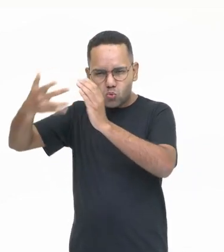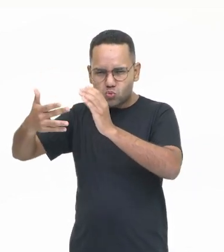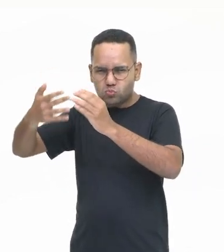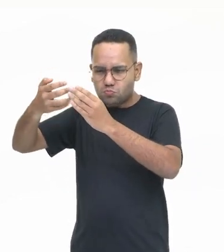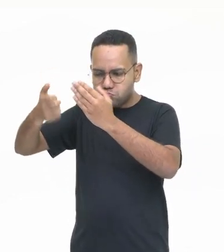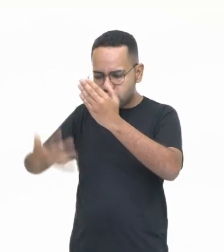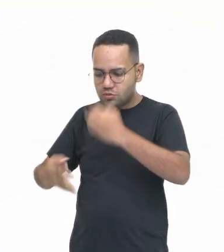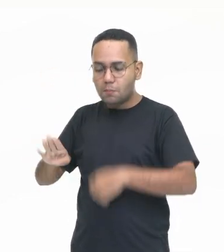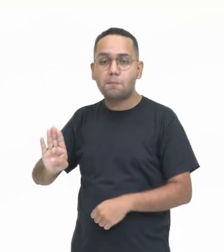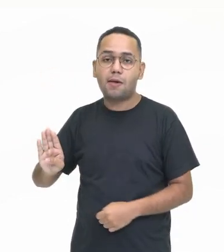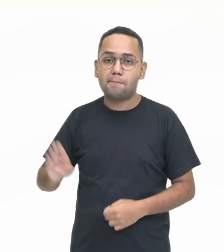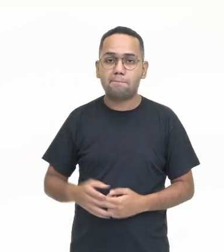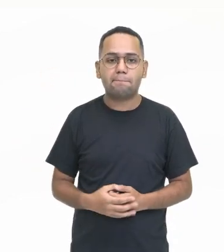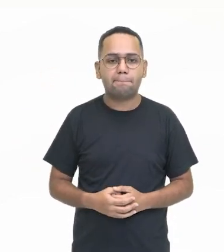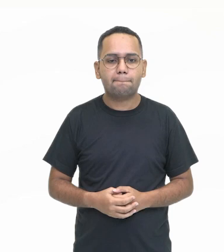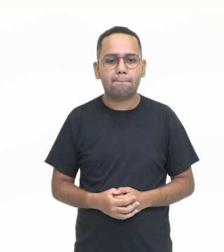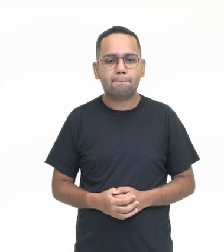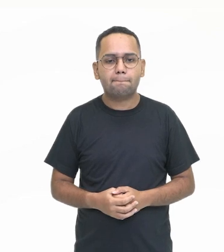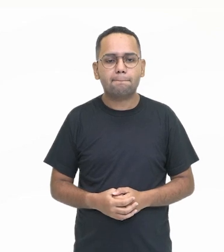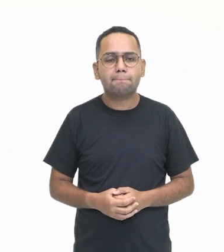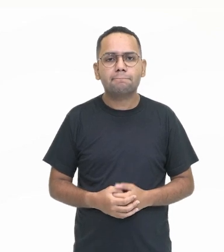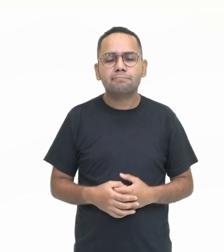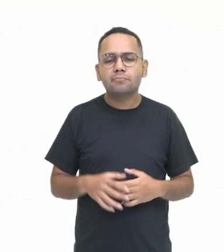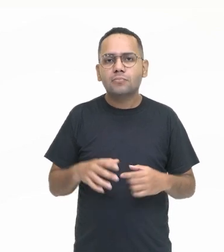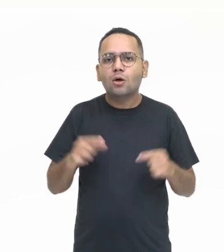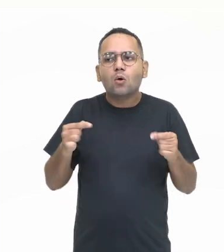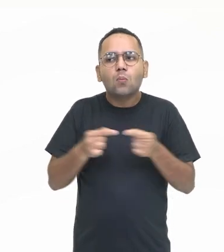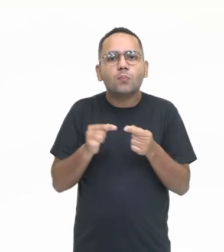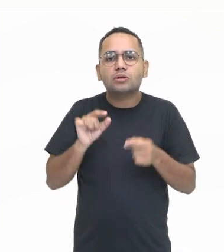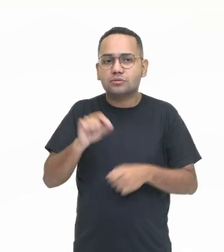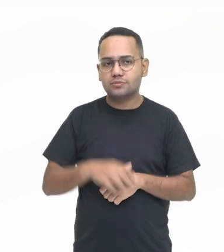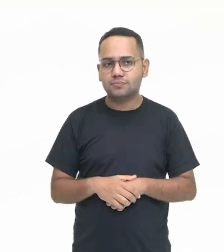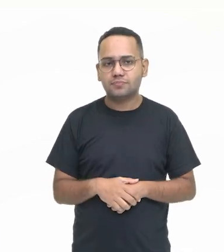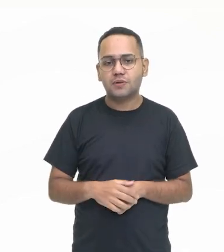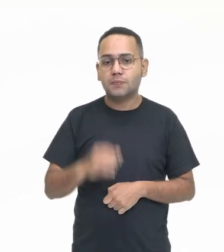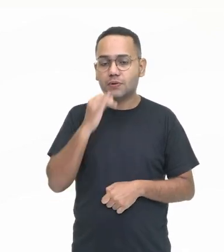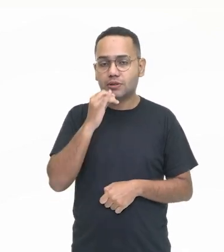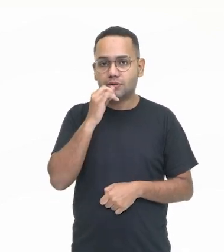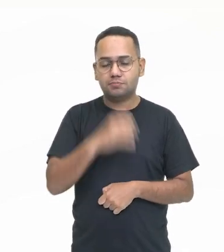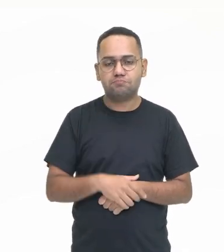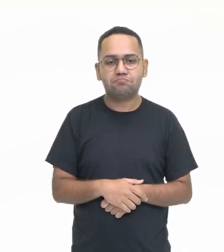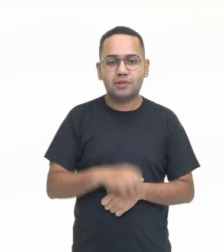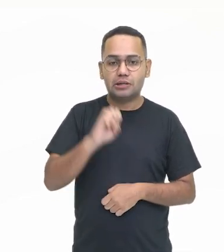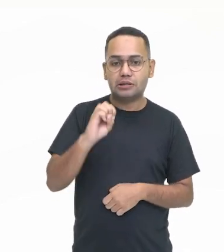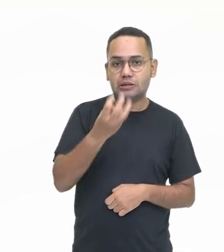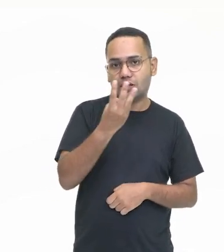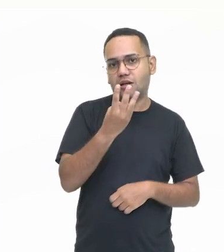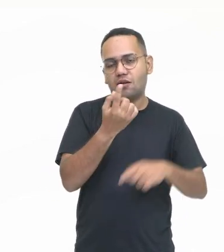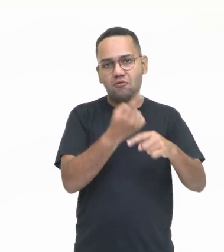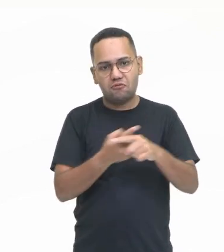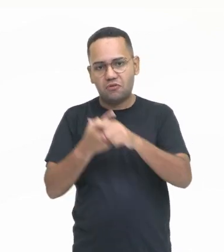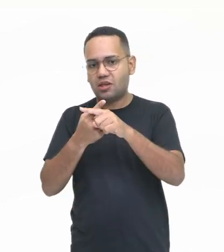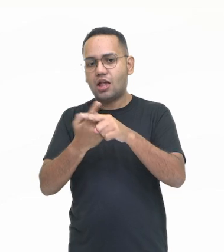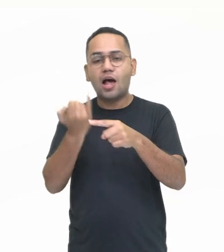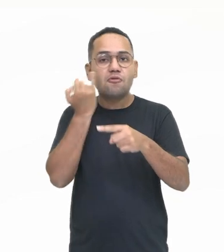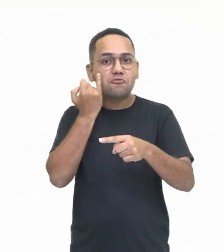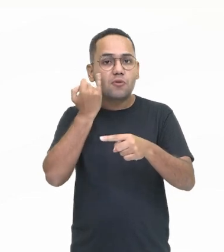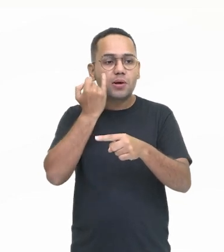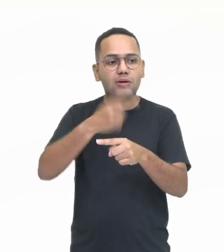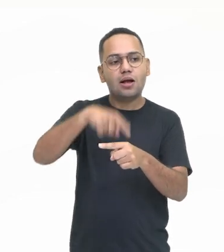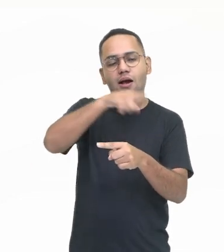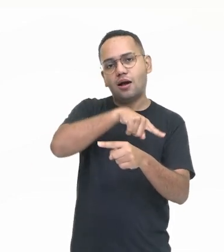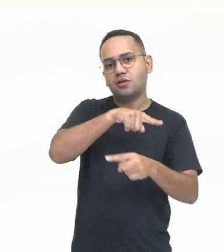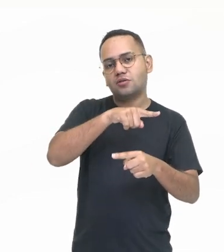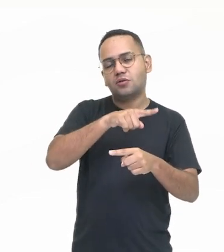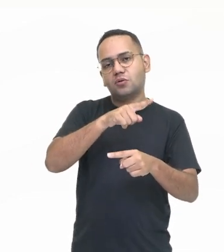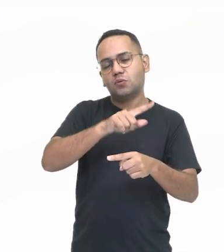B, ele representa o triplo do elemento lá no conjunto A. Por isso que nós temos aí na coluna do meio, né,